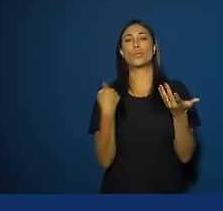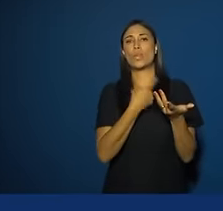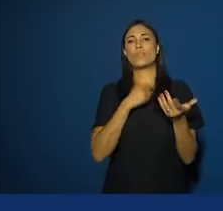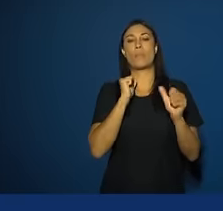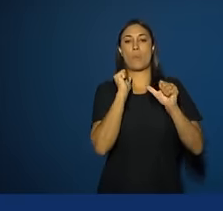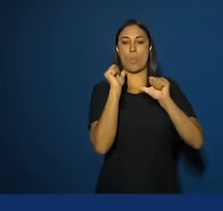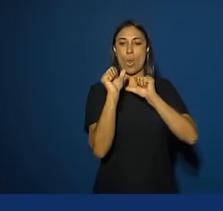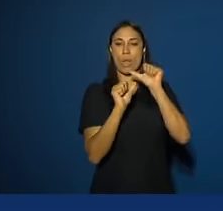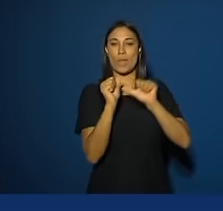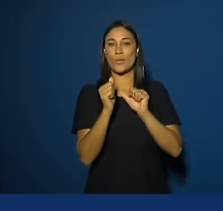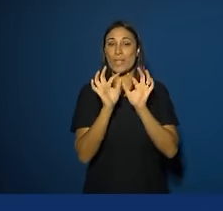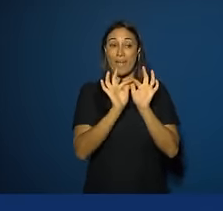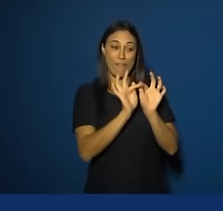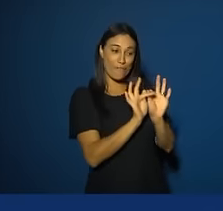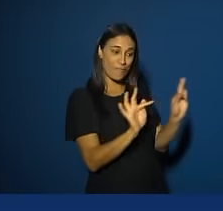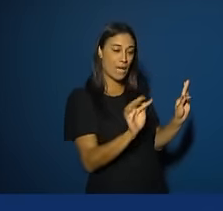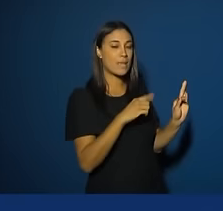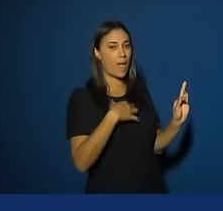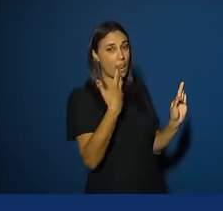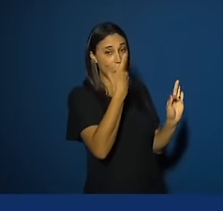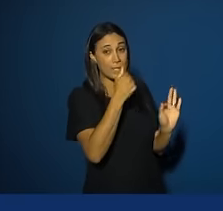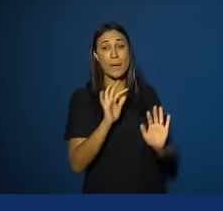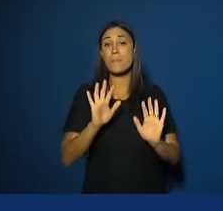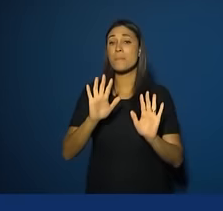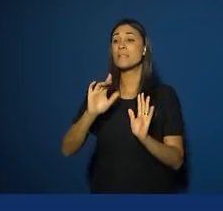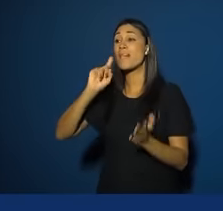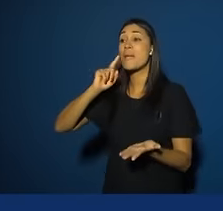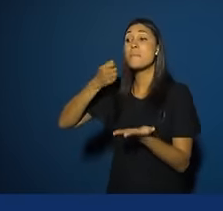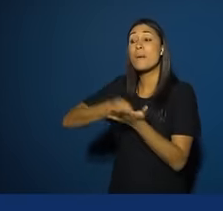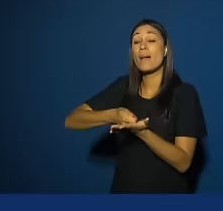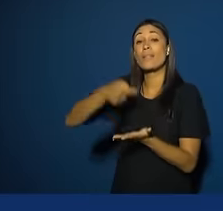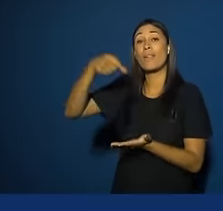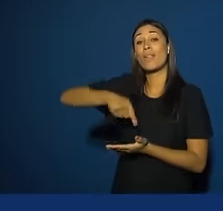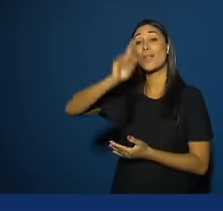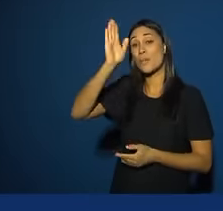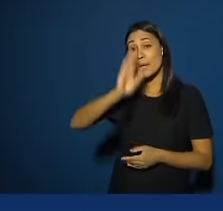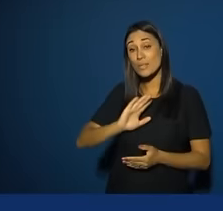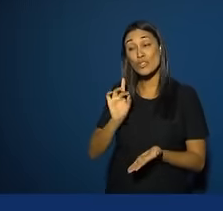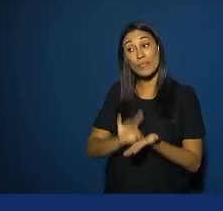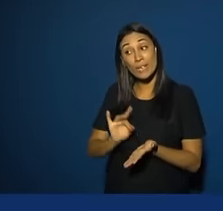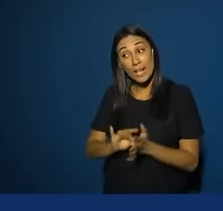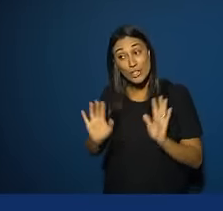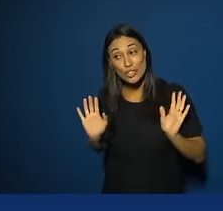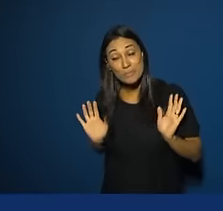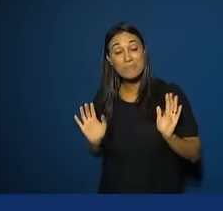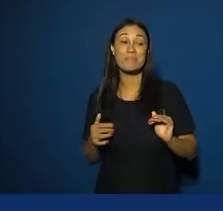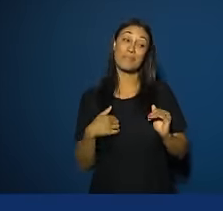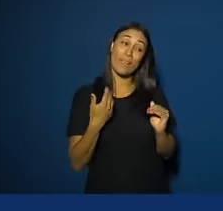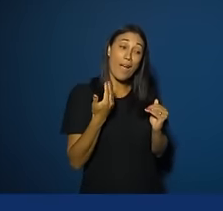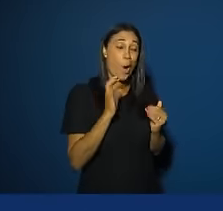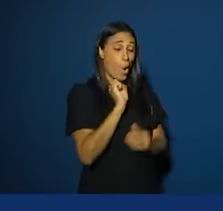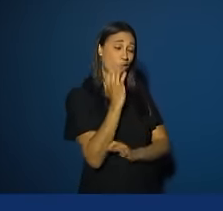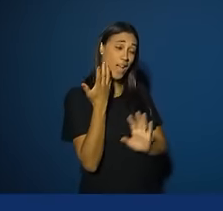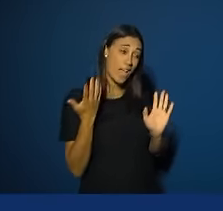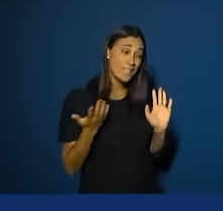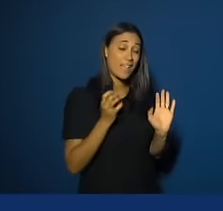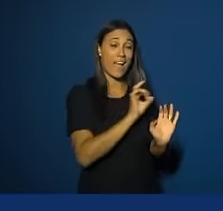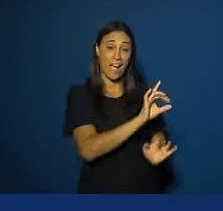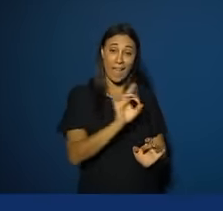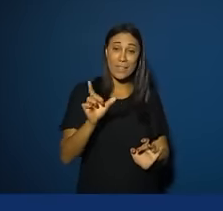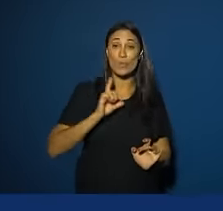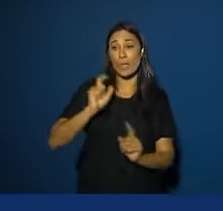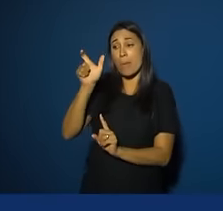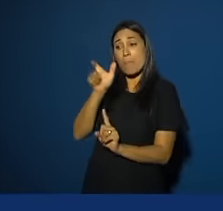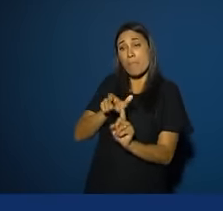mudando a frase é linda defeito mas eu tô falando quem manda de verdade em Brasília não mas faz parte aqui né Cada um tá